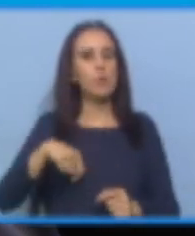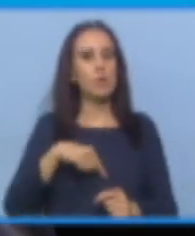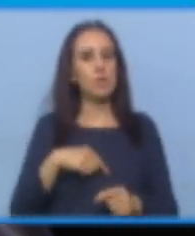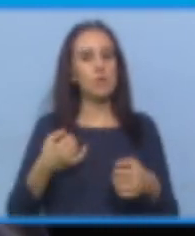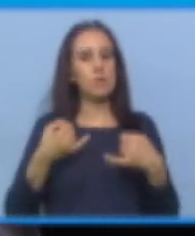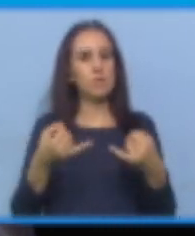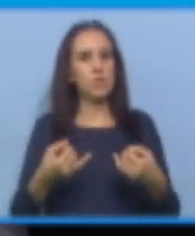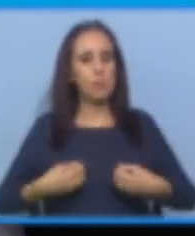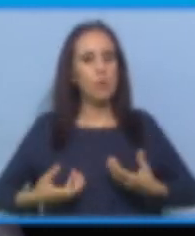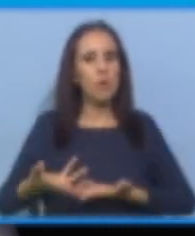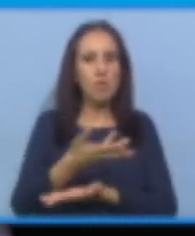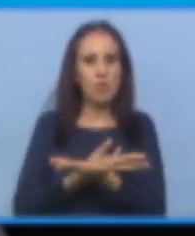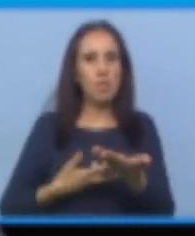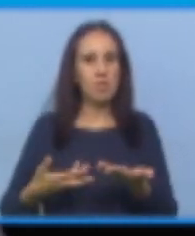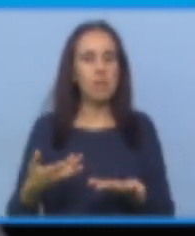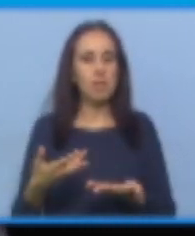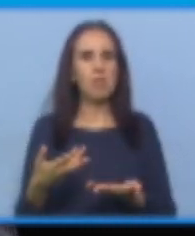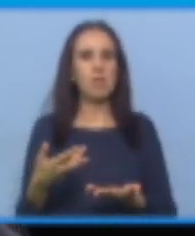depois partilhar isso